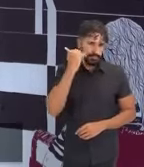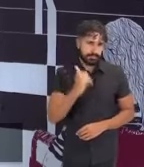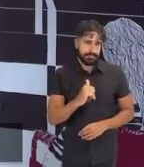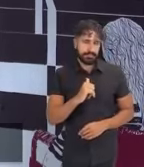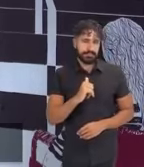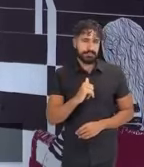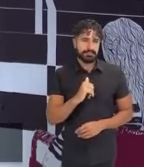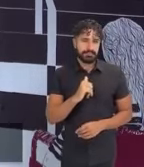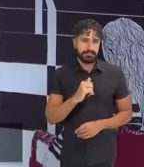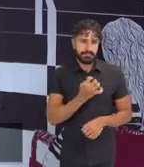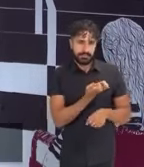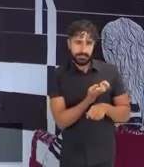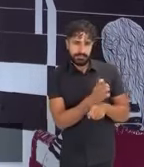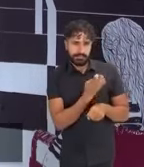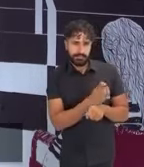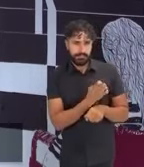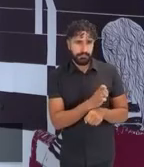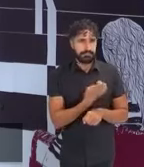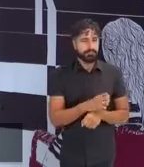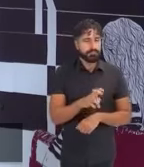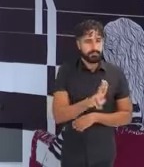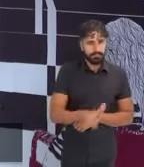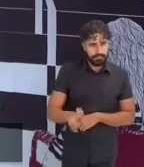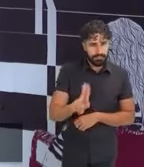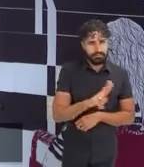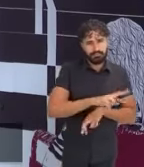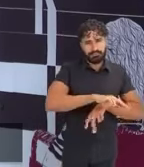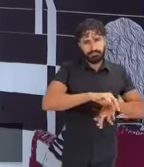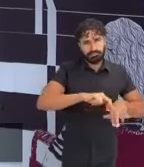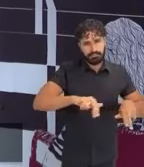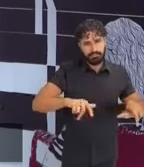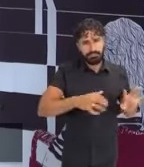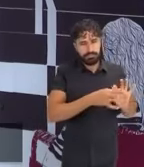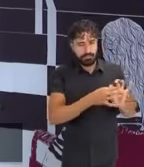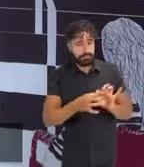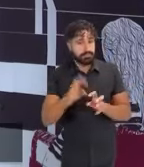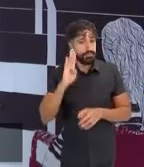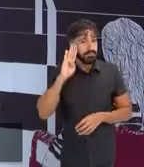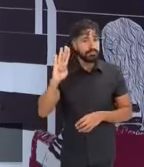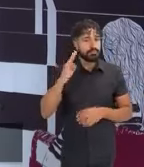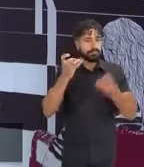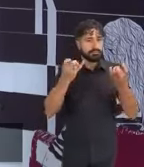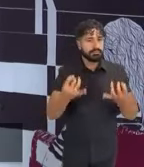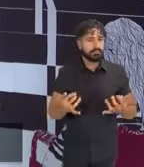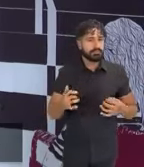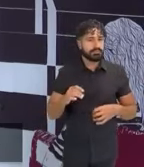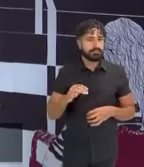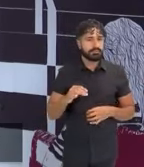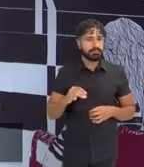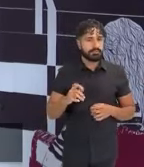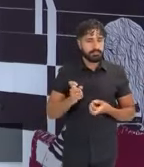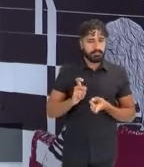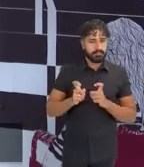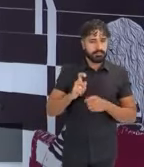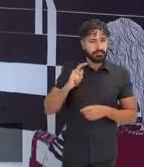esses estágios utilizados em várias atividades, principalmente quando eu falo na questão do escritório de